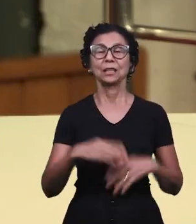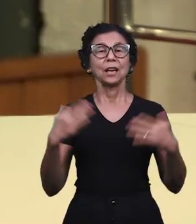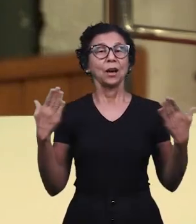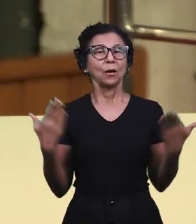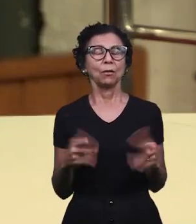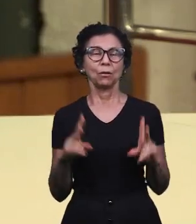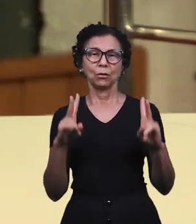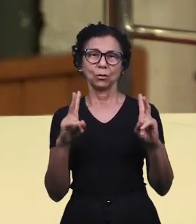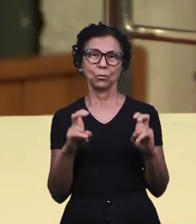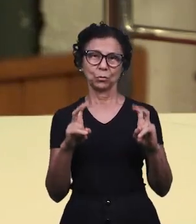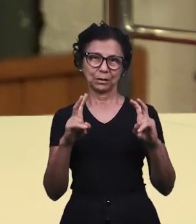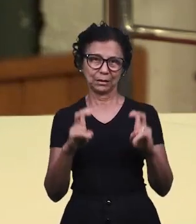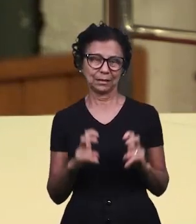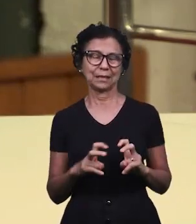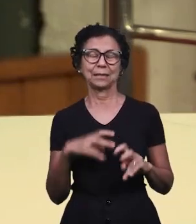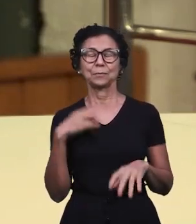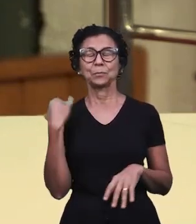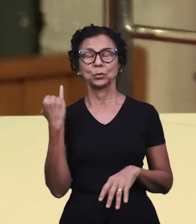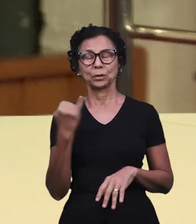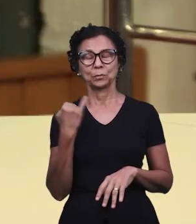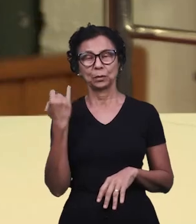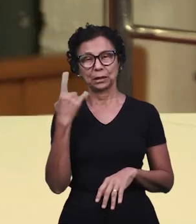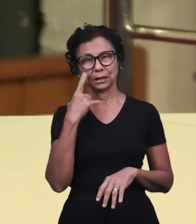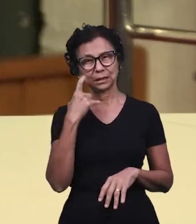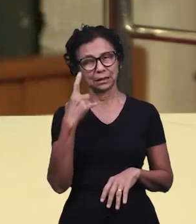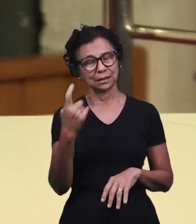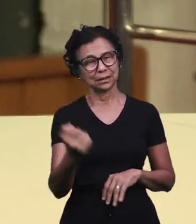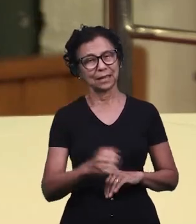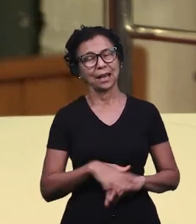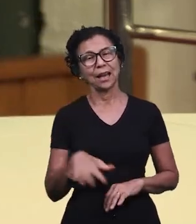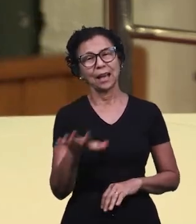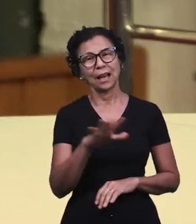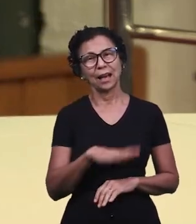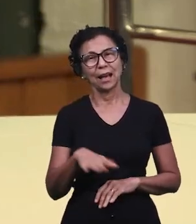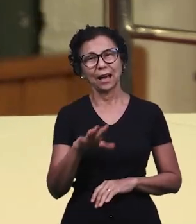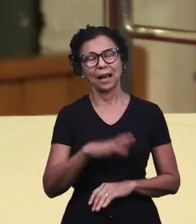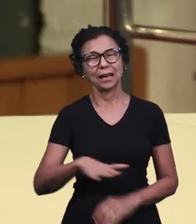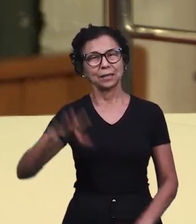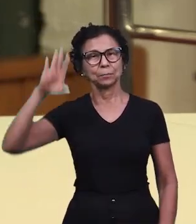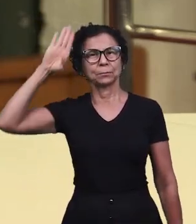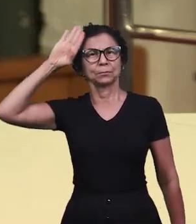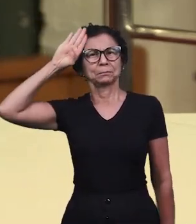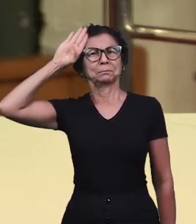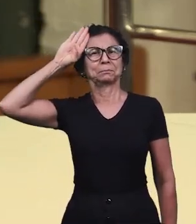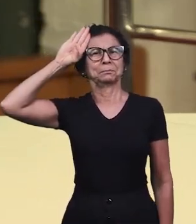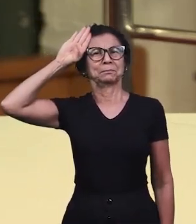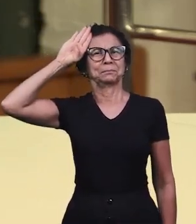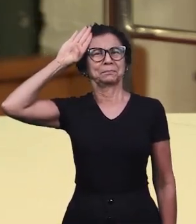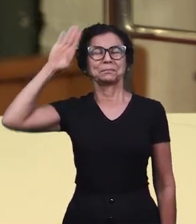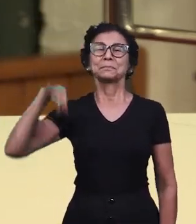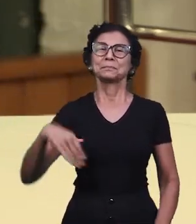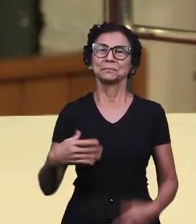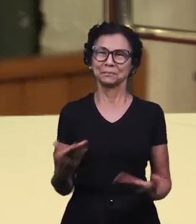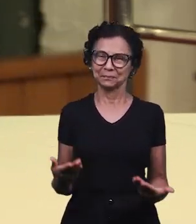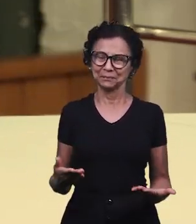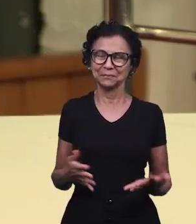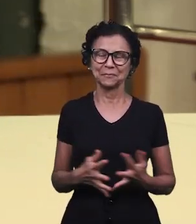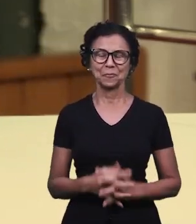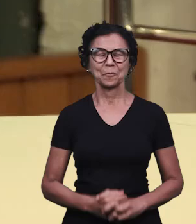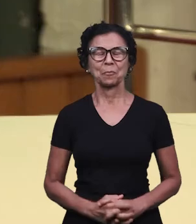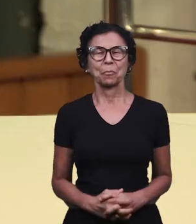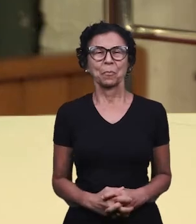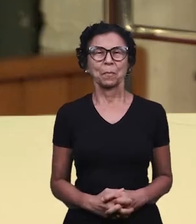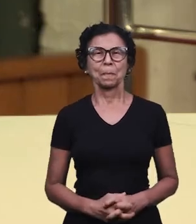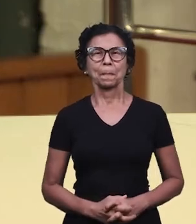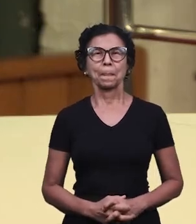o tema do nosso programa é muito interessante, carreira militar. Interessante, não é? Mas antes de começar o